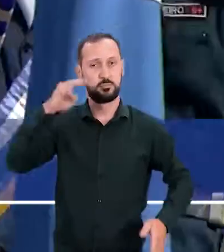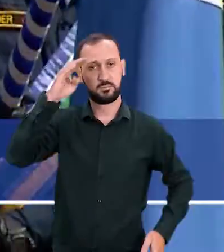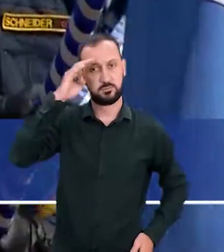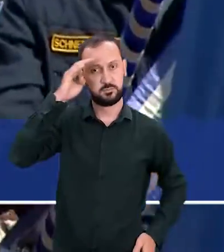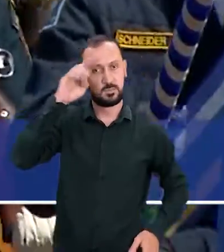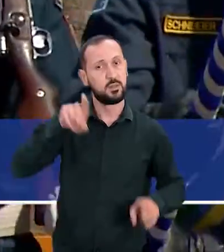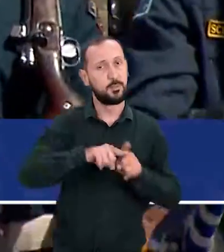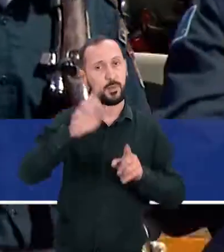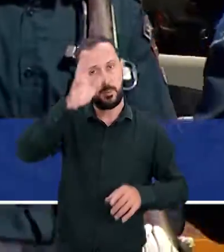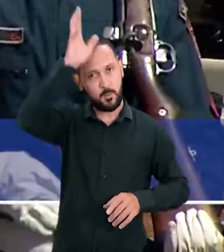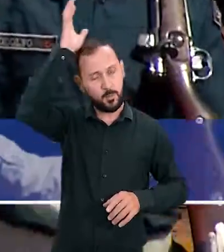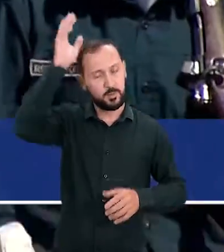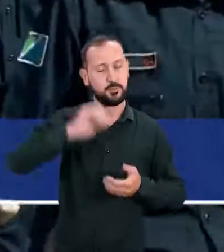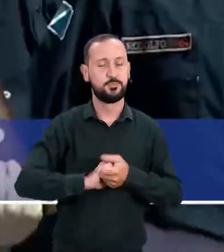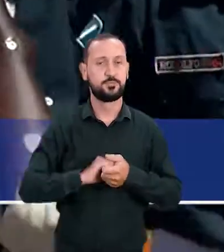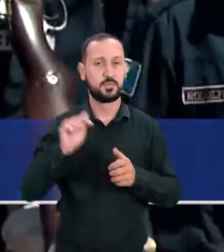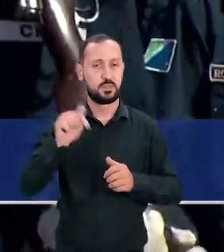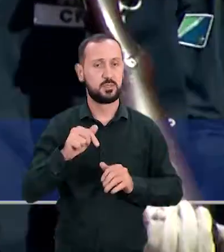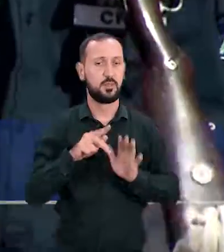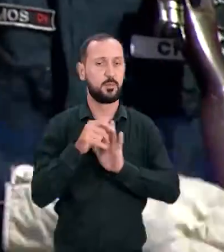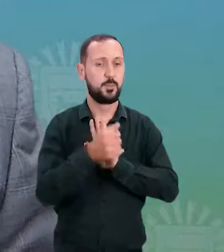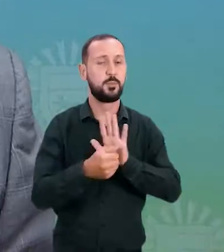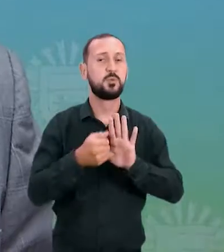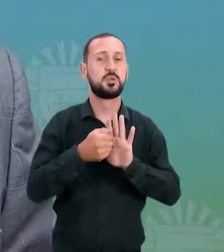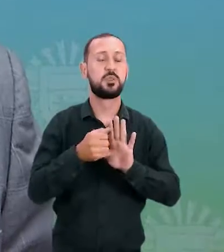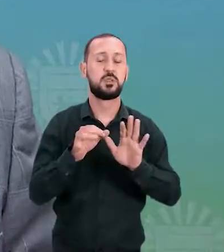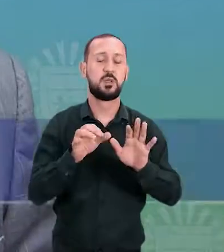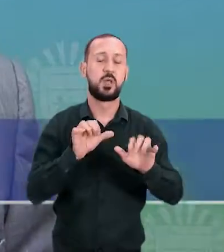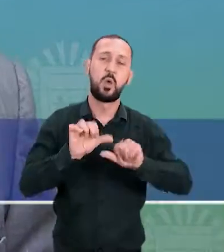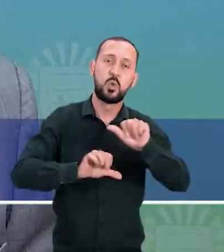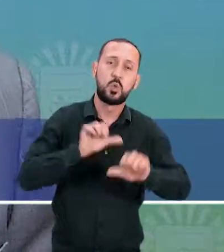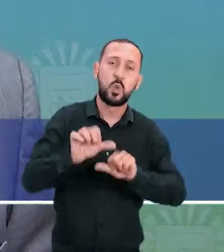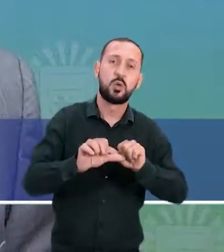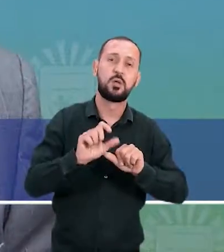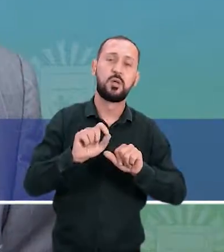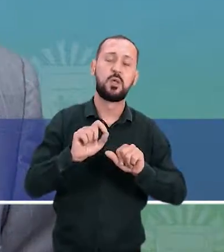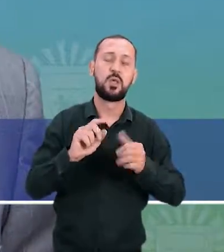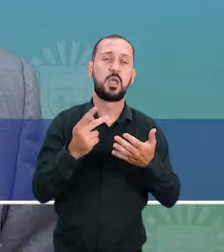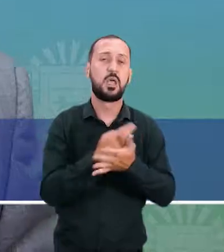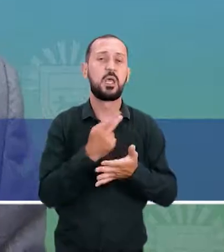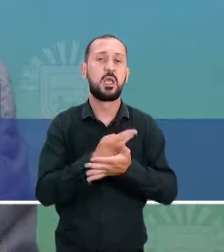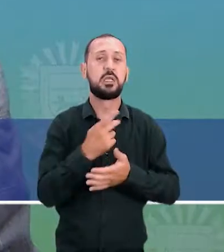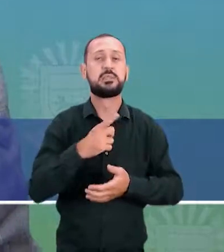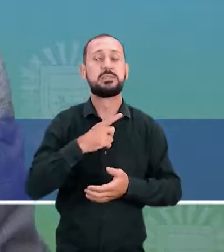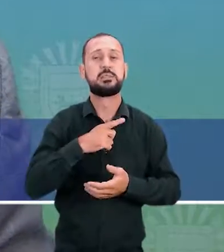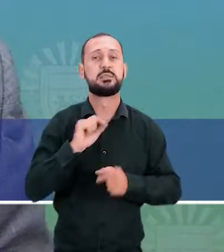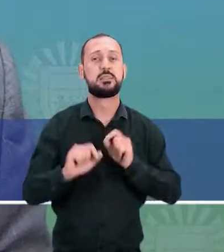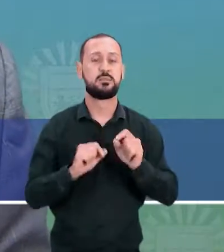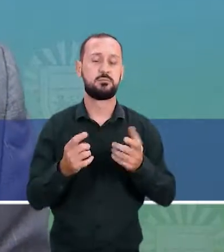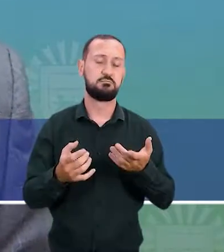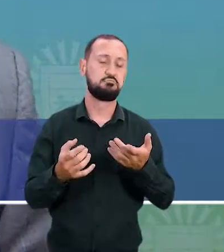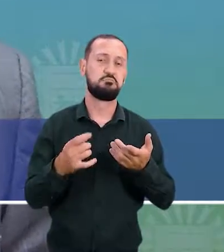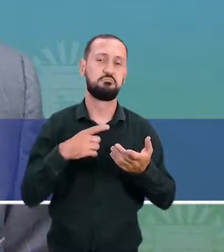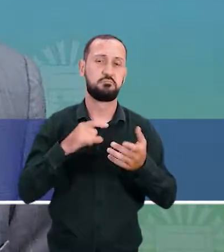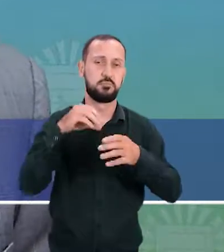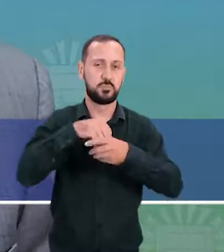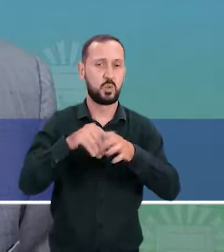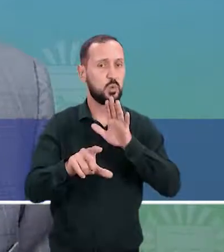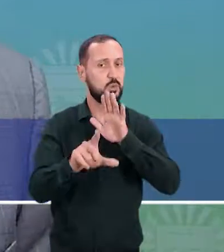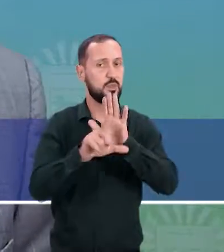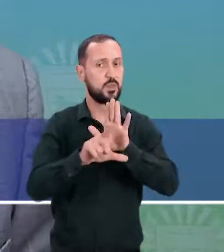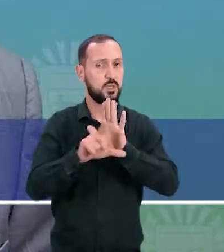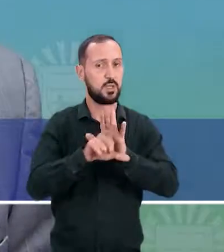da Polícia Militar e do Corpo de Bombeiros Militar do Estado. O projeto ele corrige equívocos